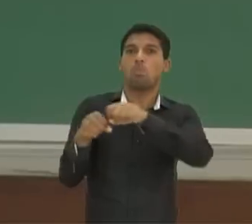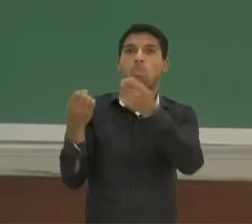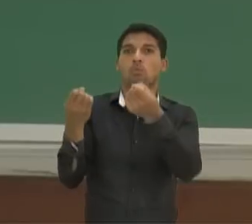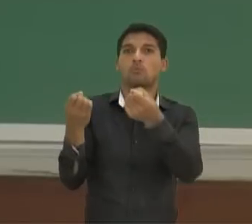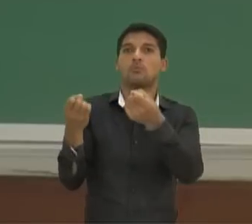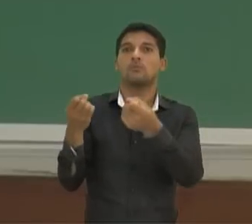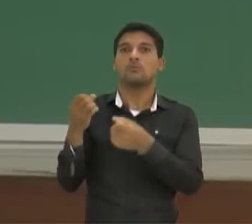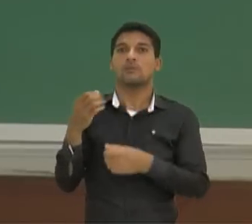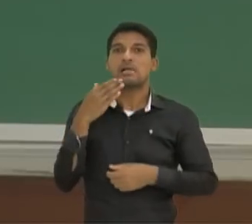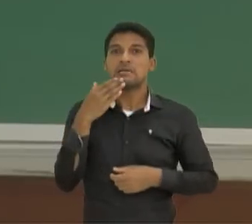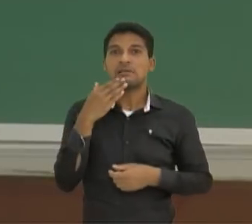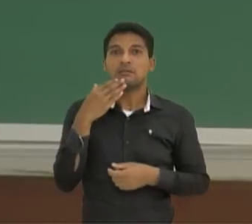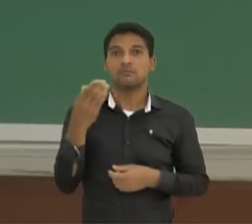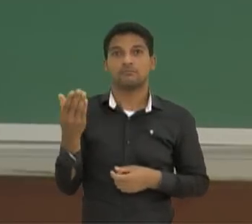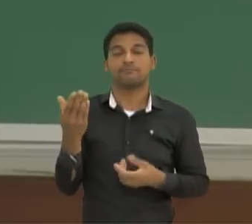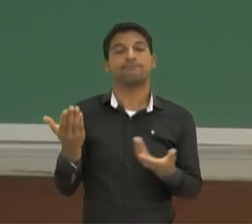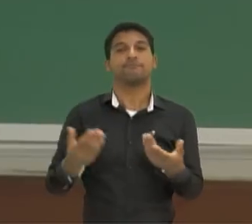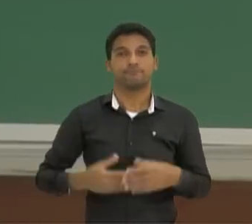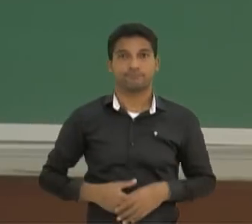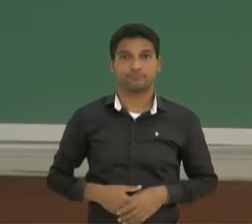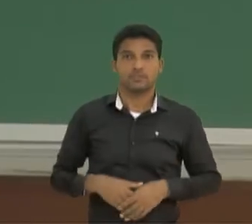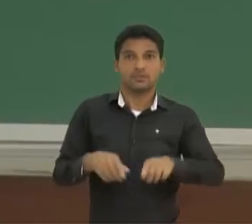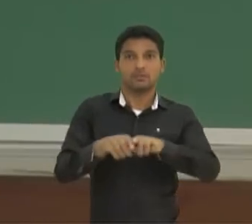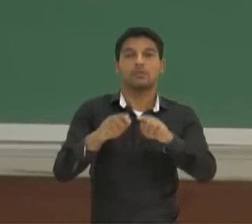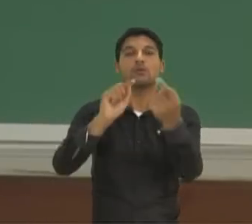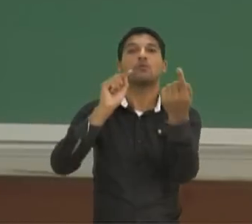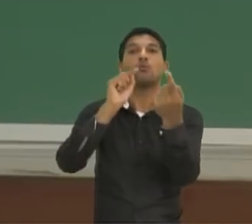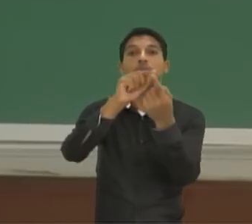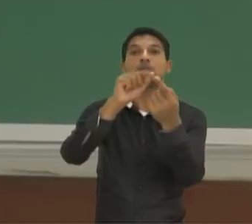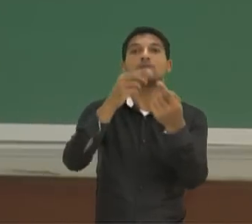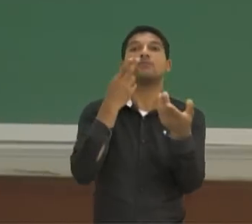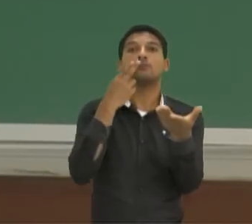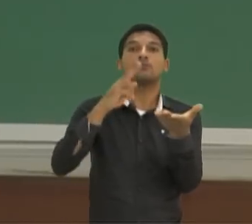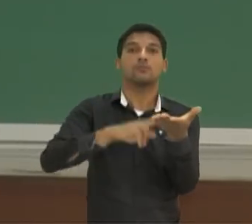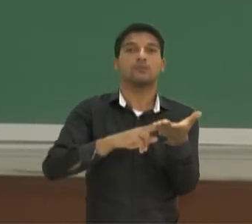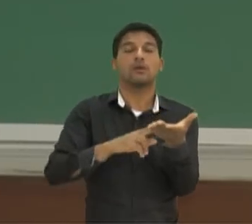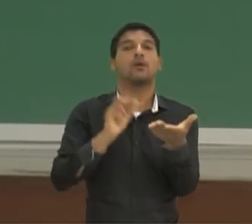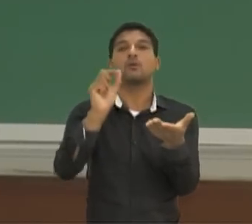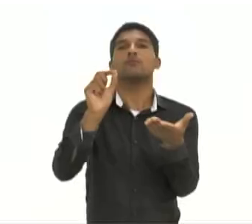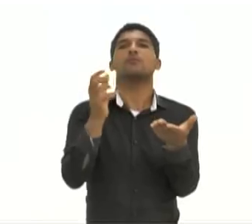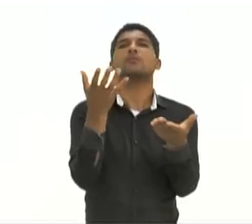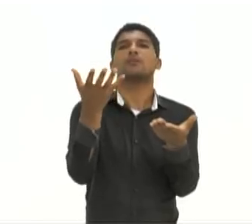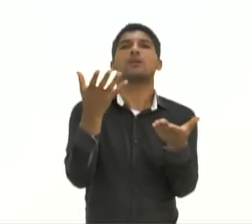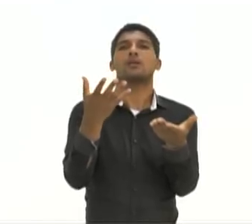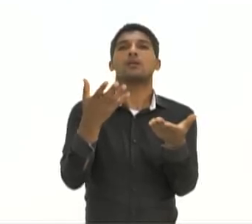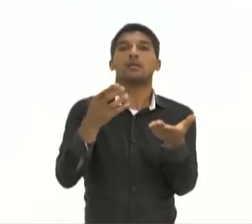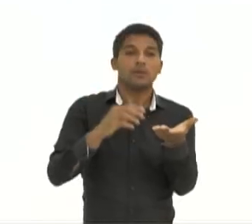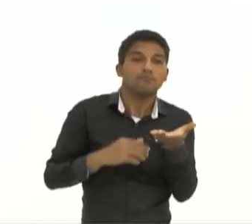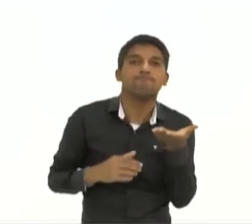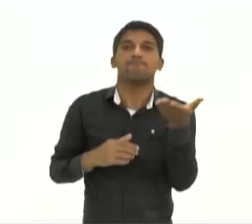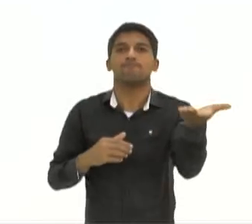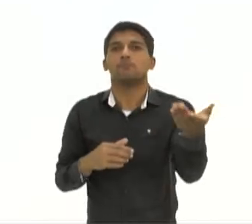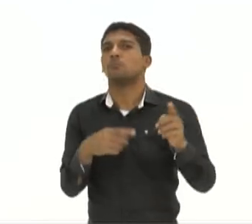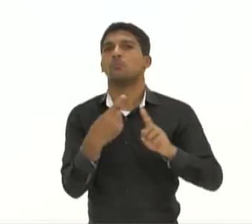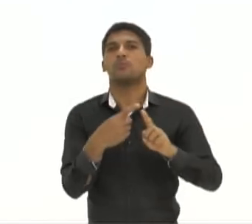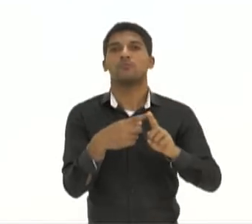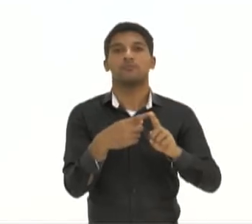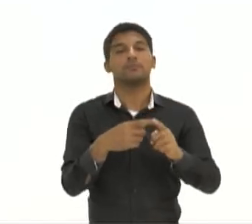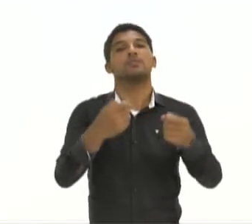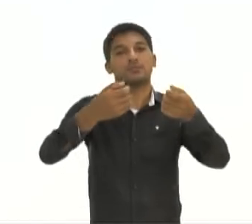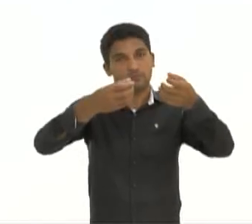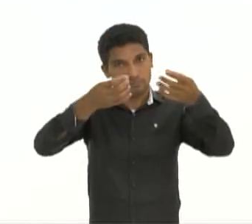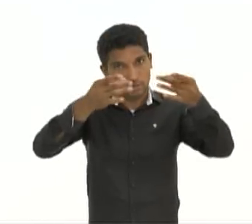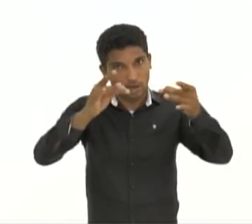carta? Né? O que eu pretendo com a carta? E mais a contra-argumentação. Né? A gente tem que ter ali uma argumentação,